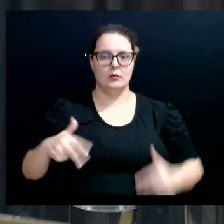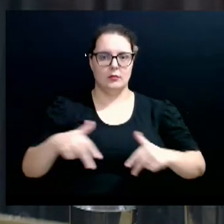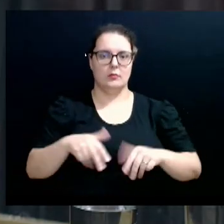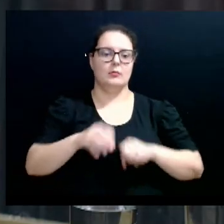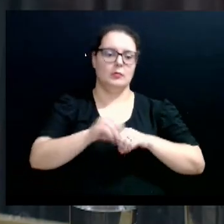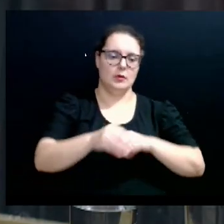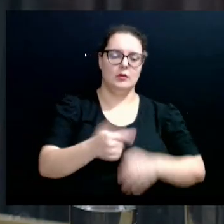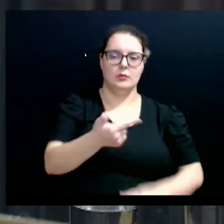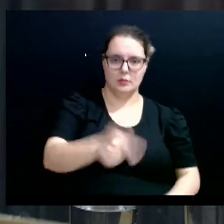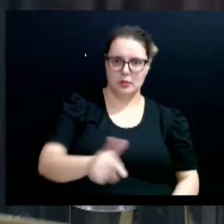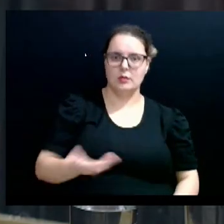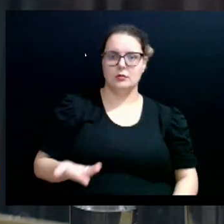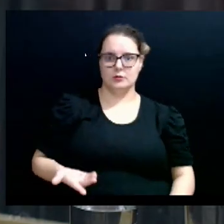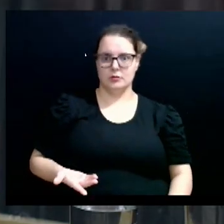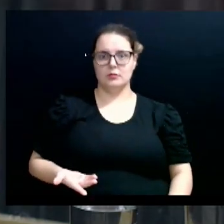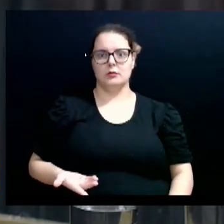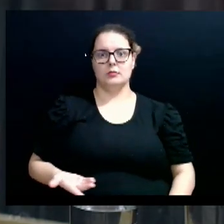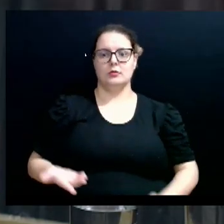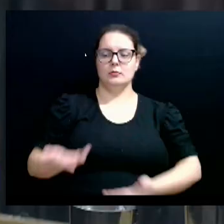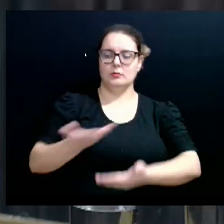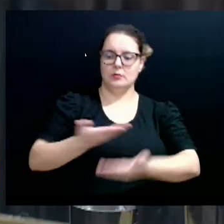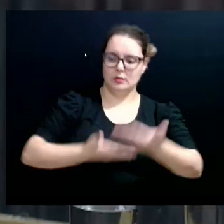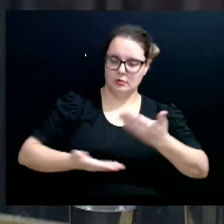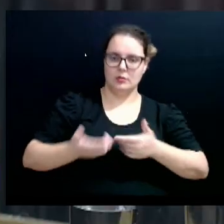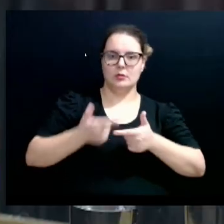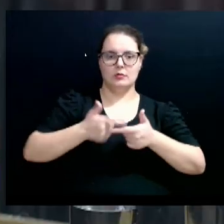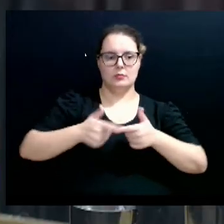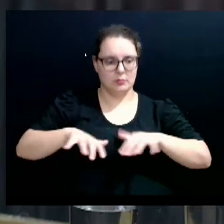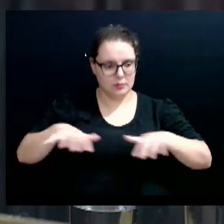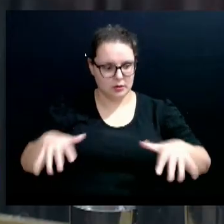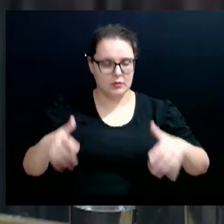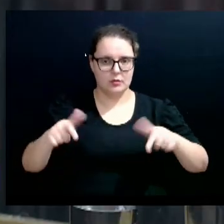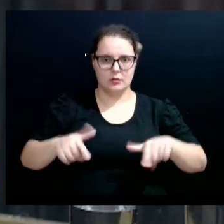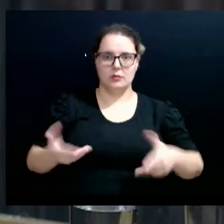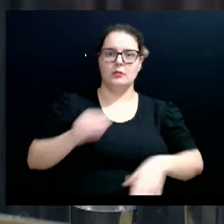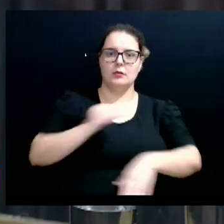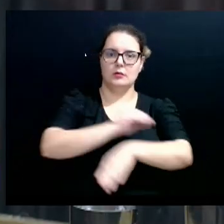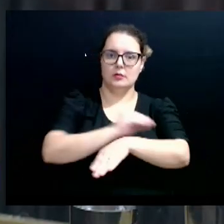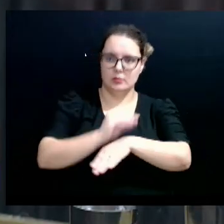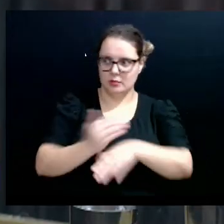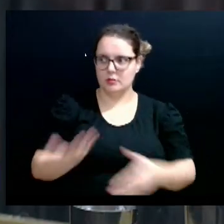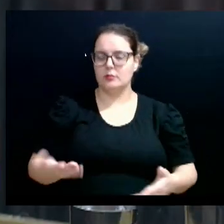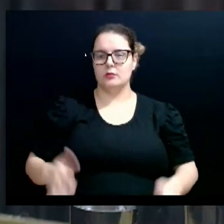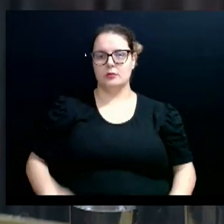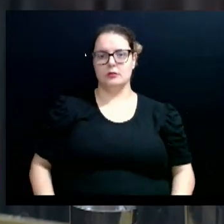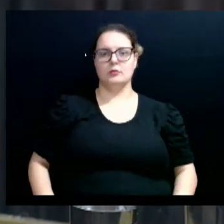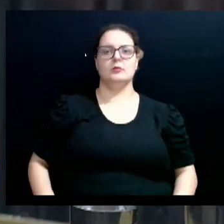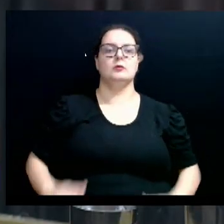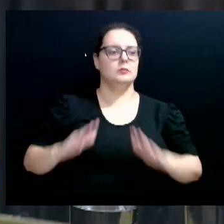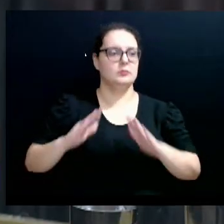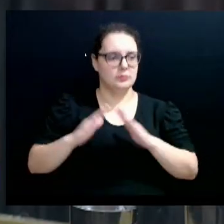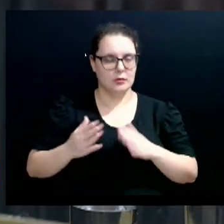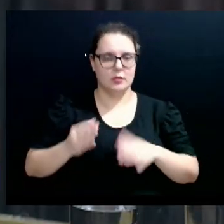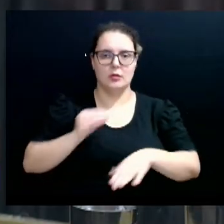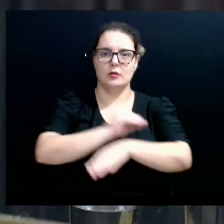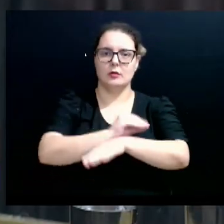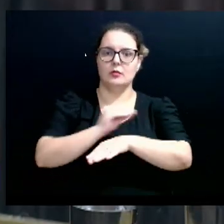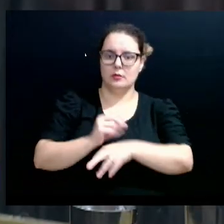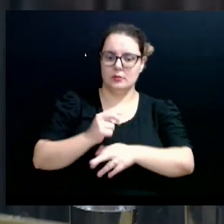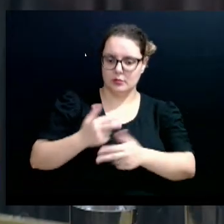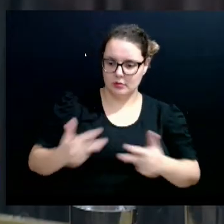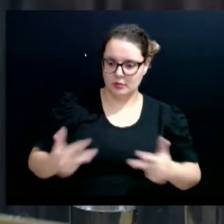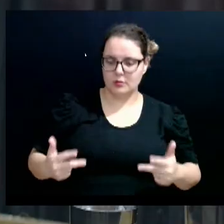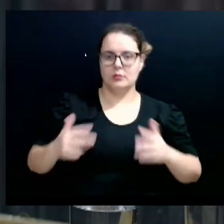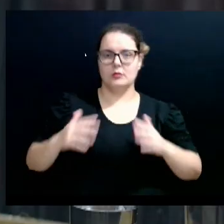né, dividindo esse espaço de cuidado da casa, de cuidado das tarefas, num